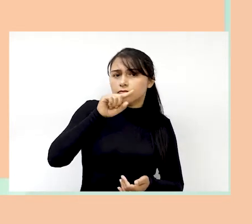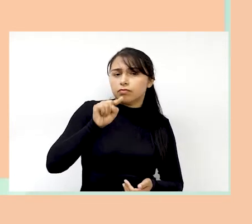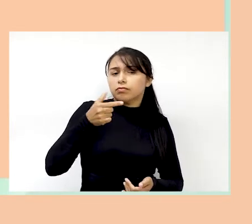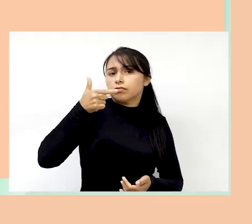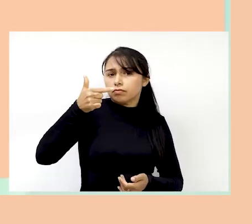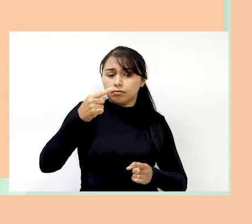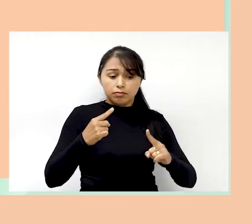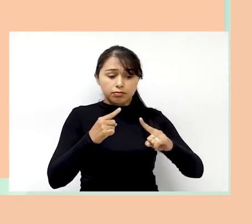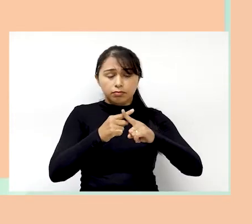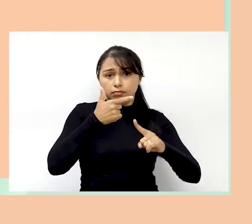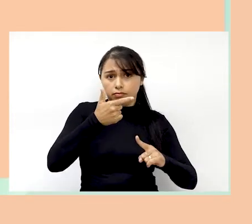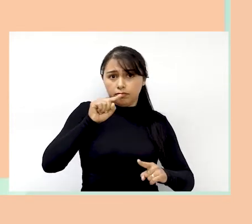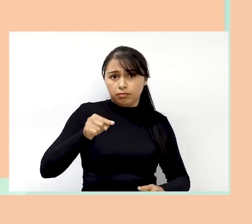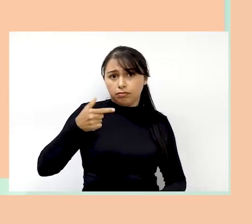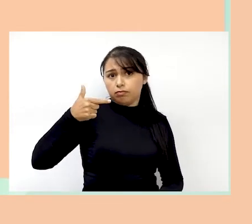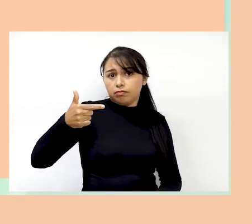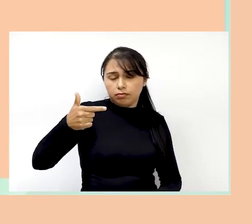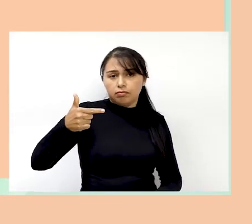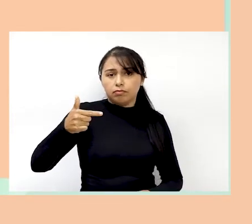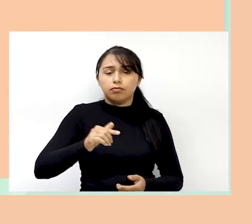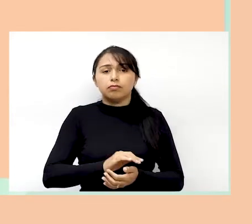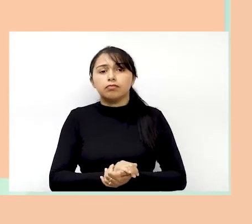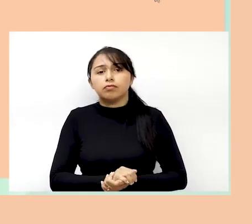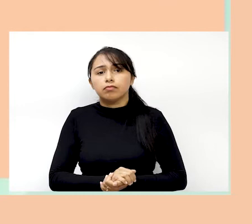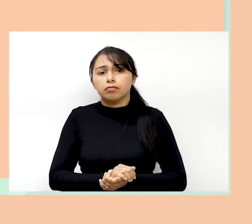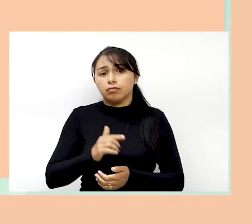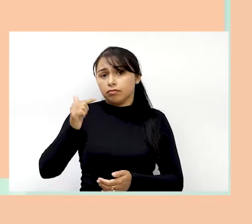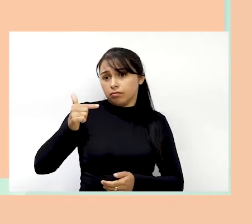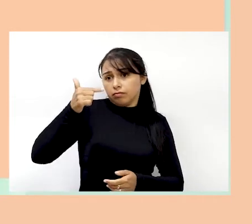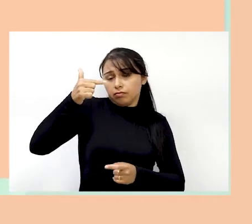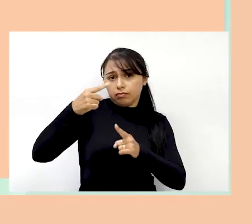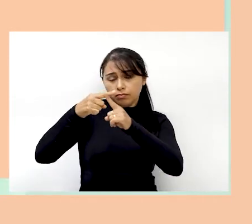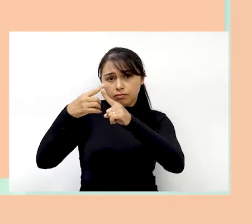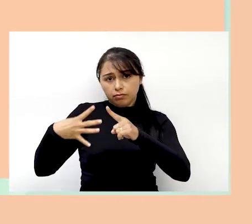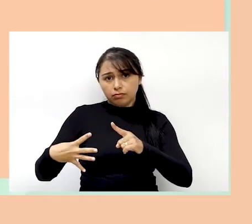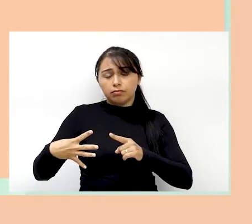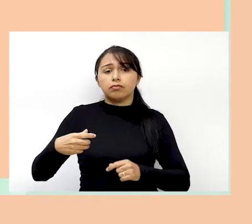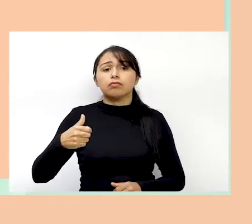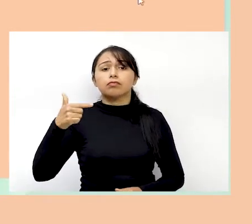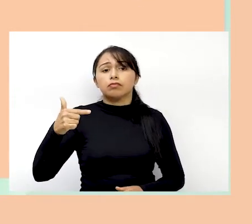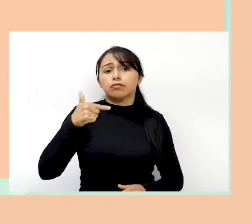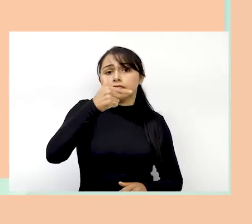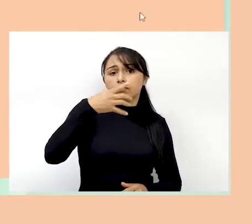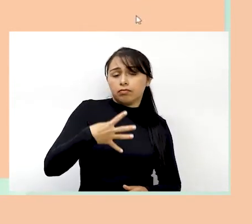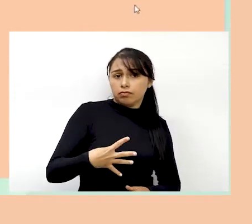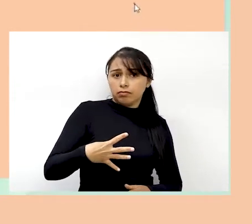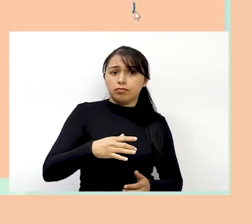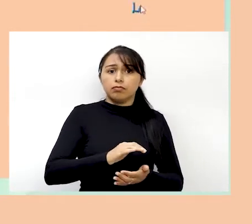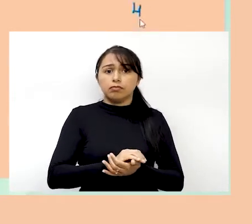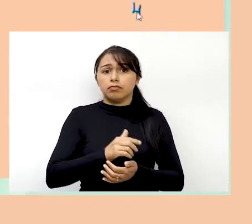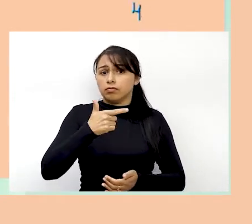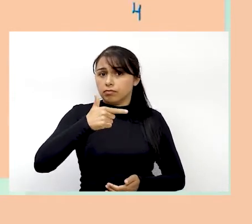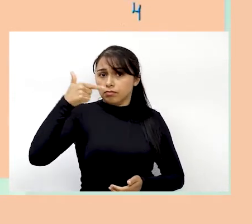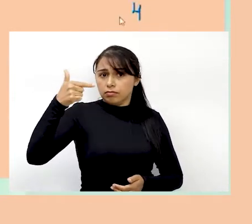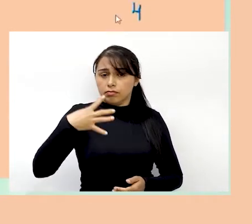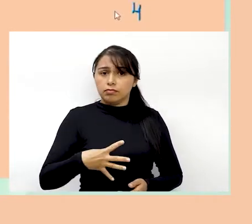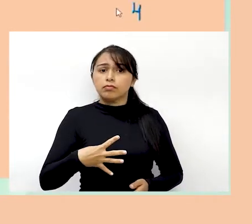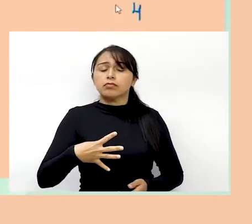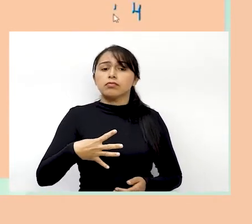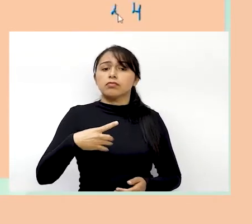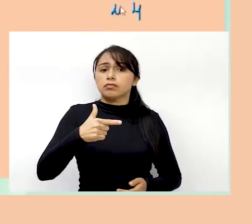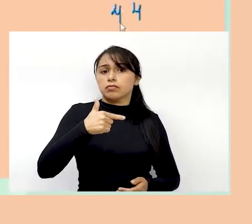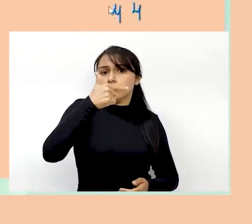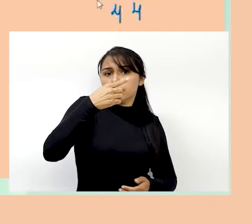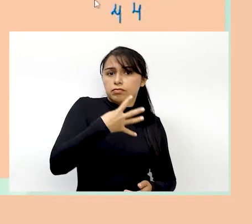2,2 vezes 2,2. 2 vezes 2, 4. Né? 2 vezes 2, 4. 2 vezes 2,